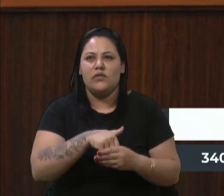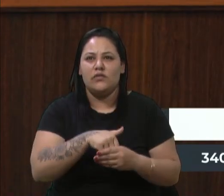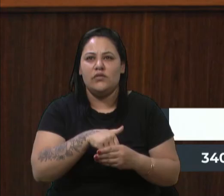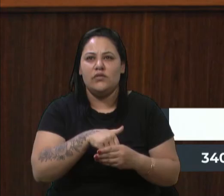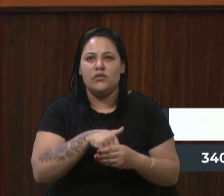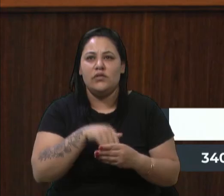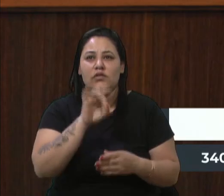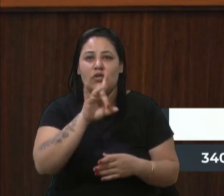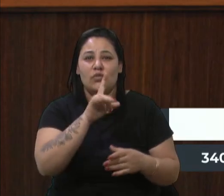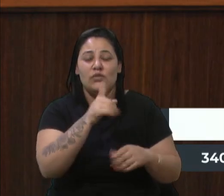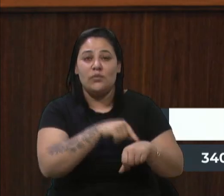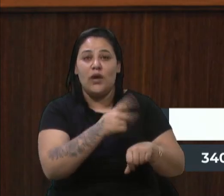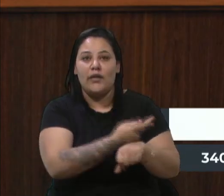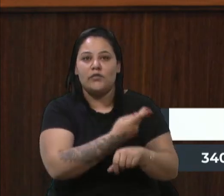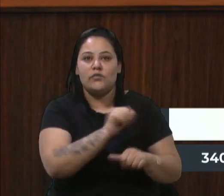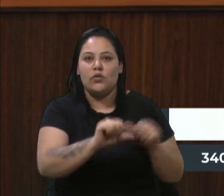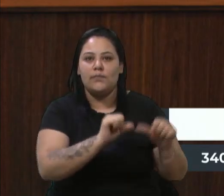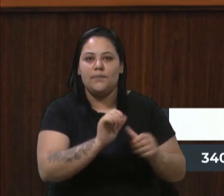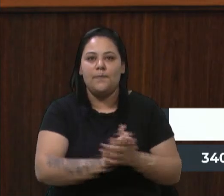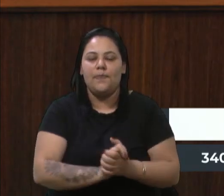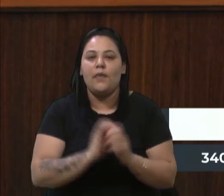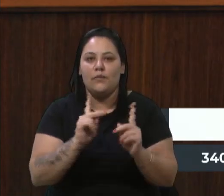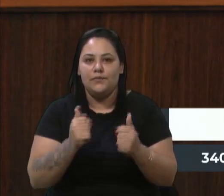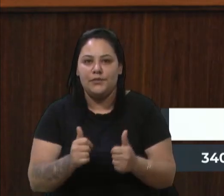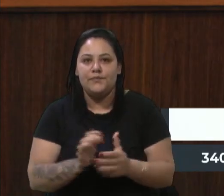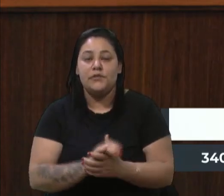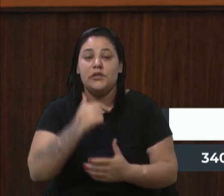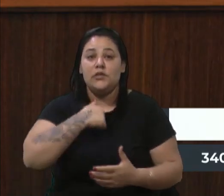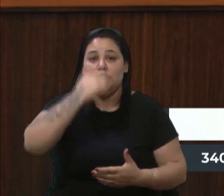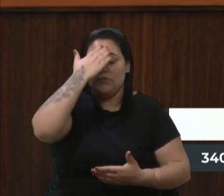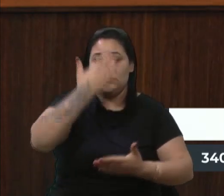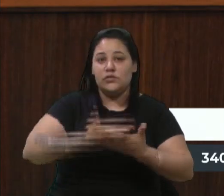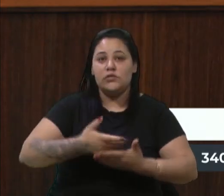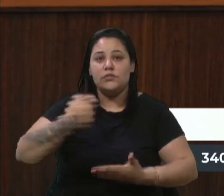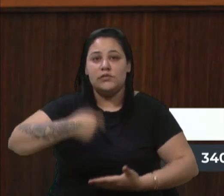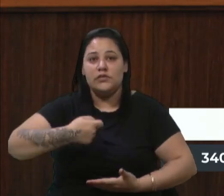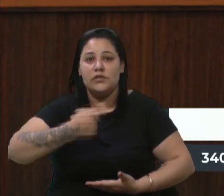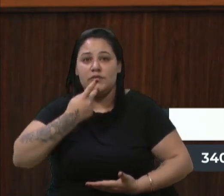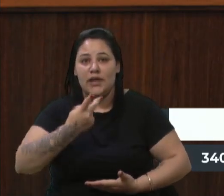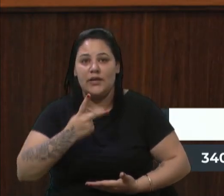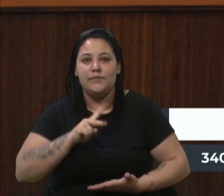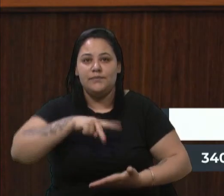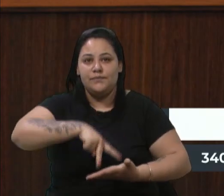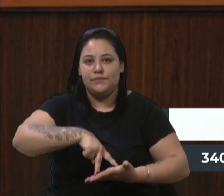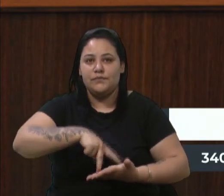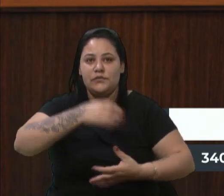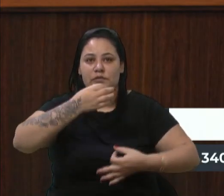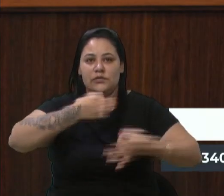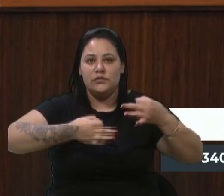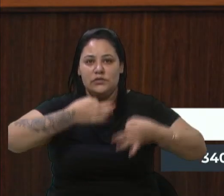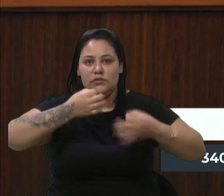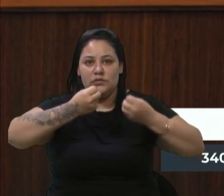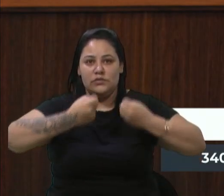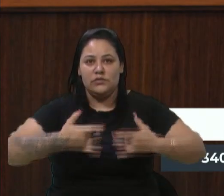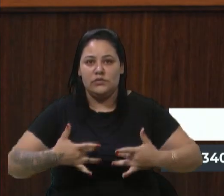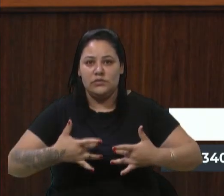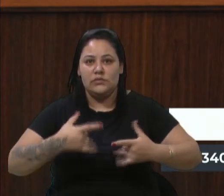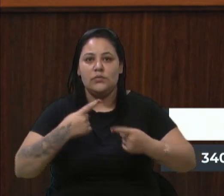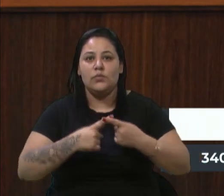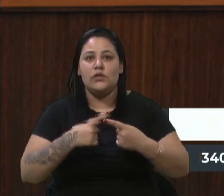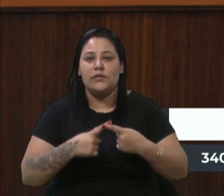Imagina. E eu acredito que eu não poderia deixar de vir aqui justificar o porquê